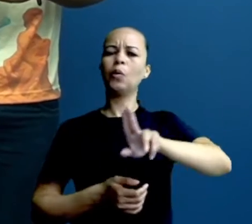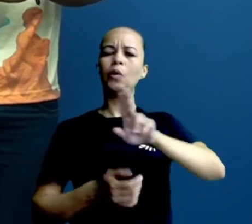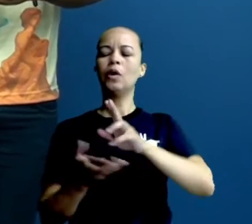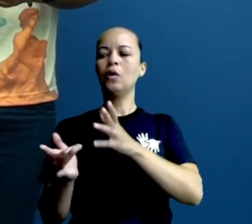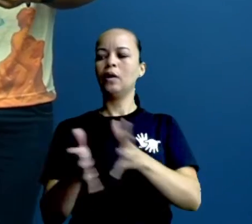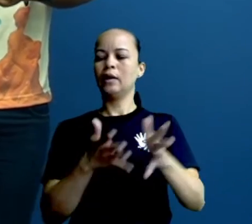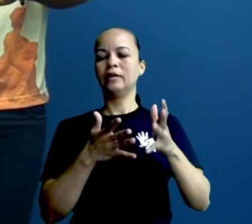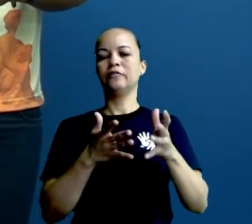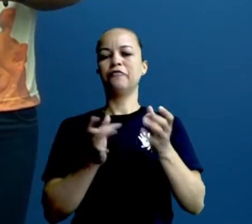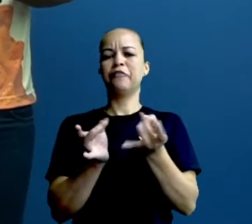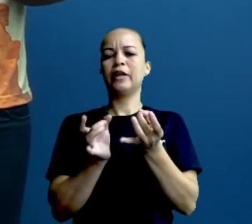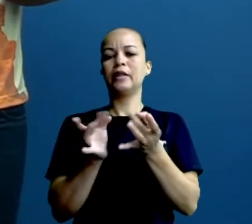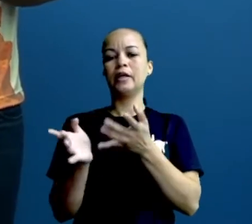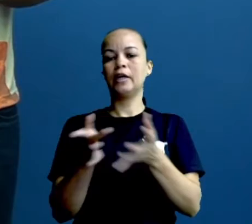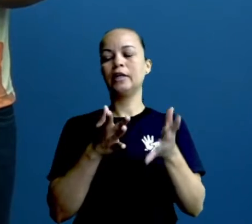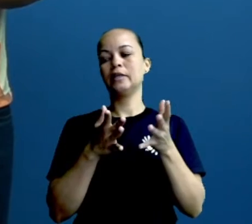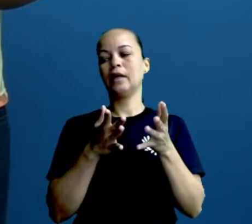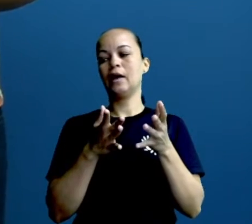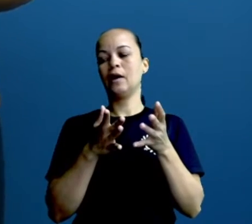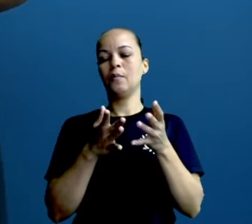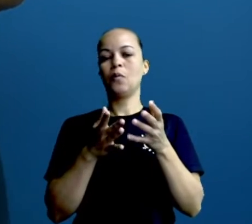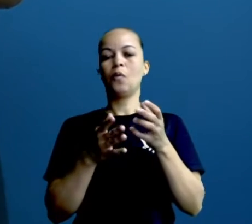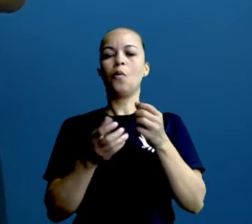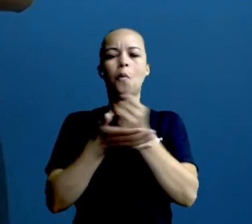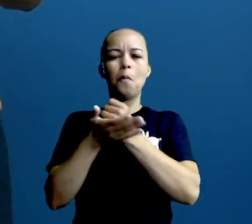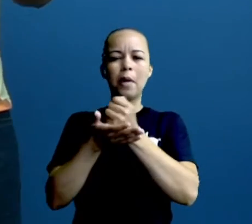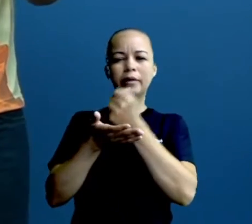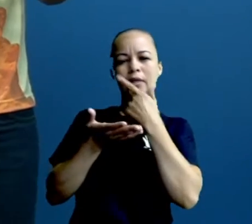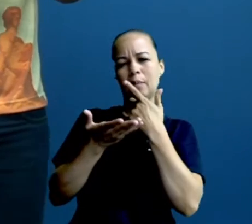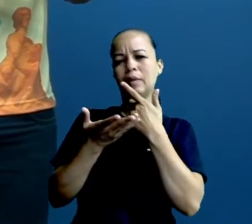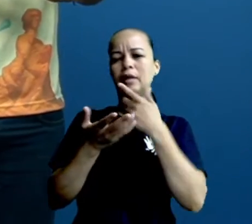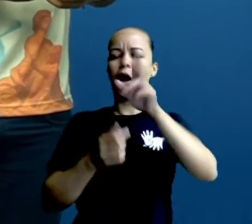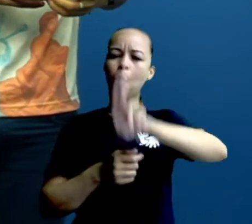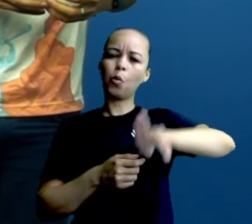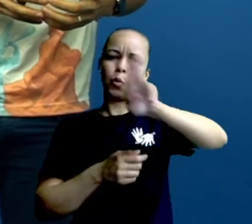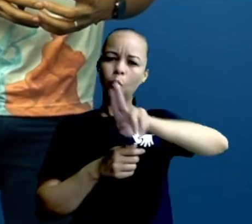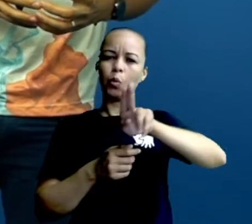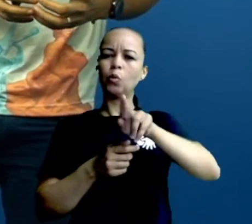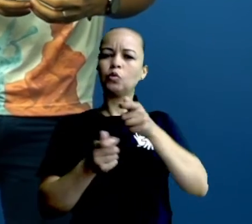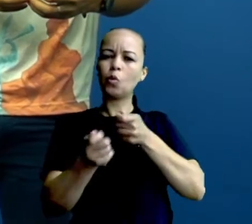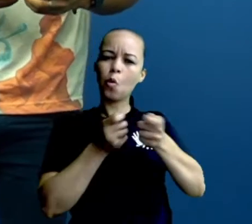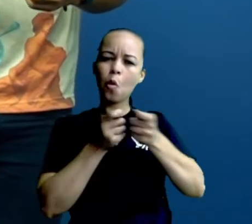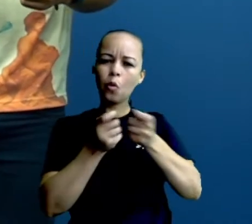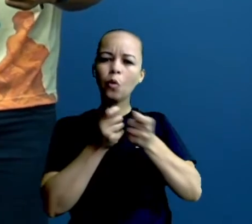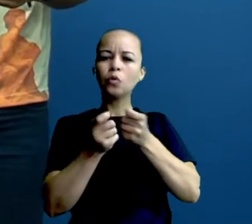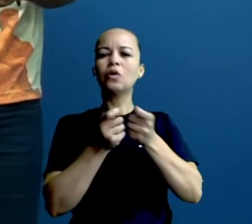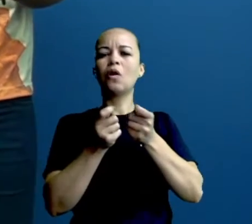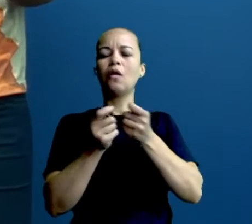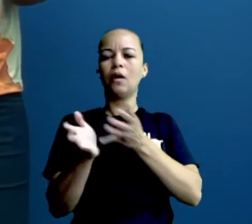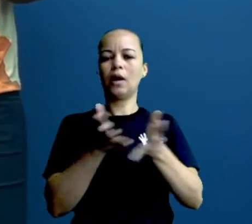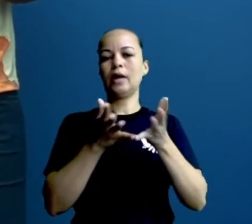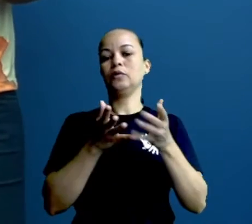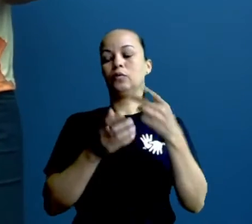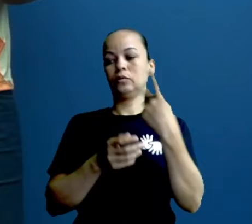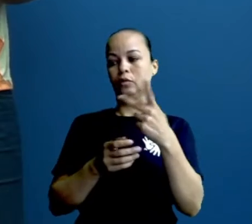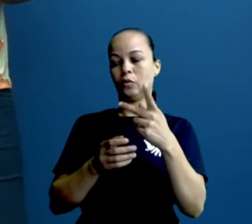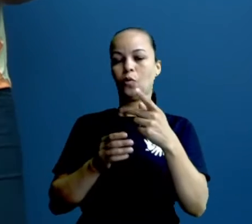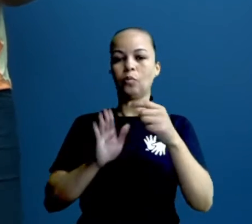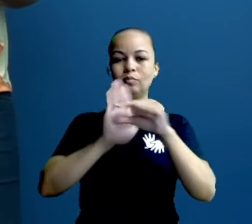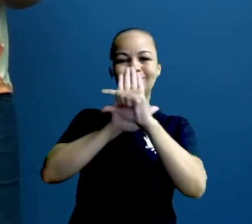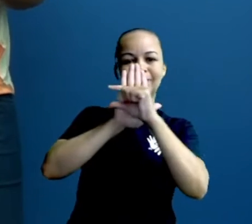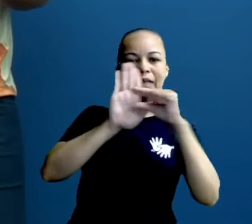medicamentos, mas é um uso controlado, tá certo? E normalmente esses medicamentos aí são colocados como tarja